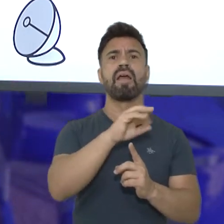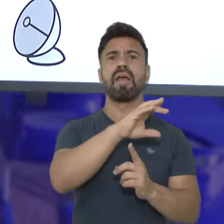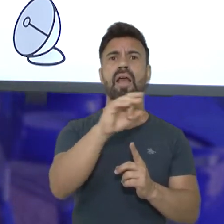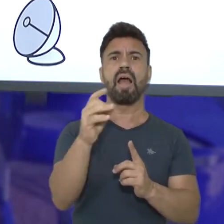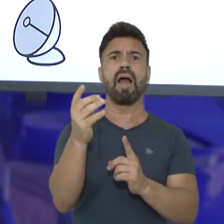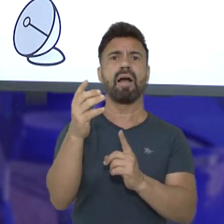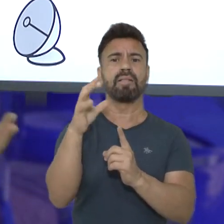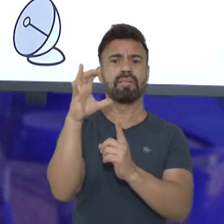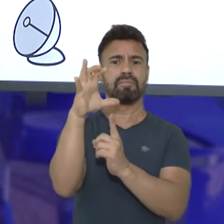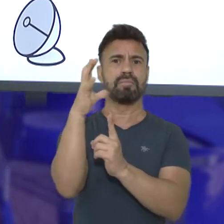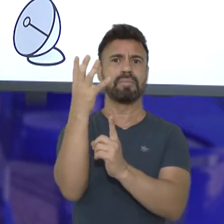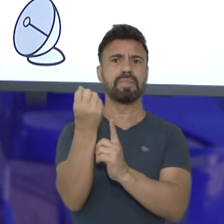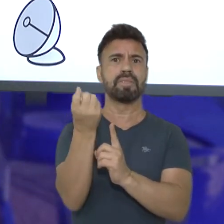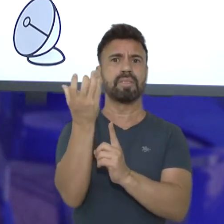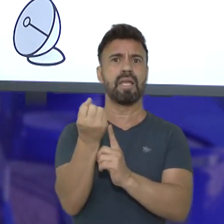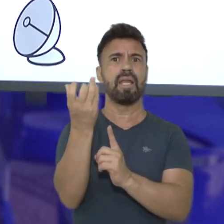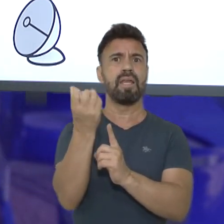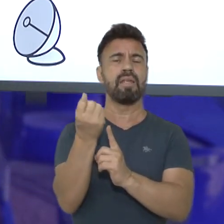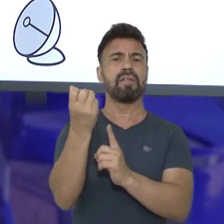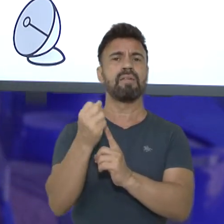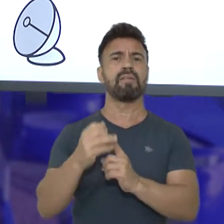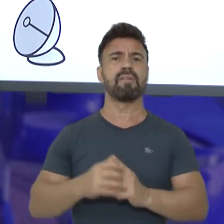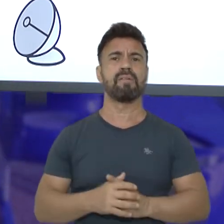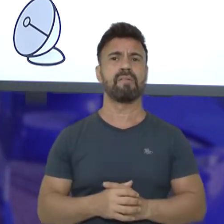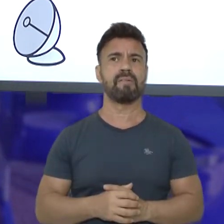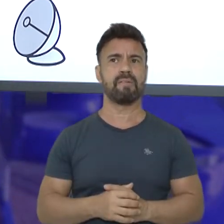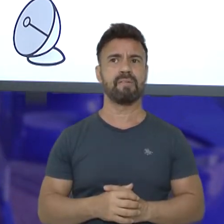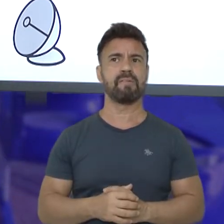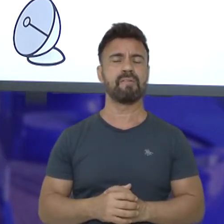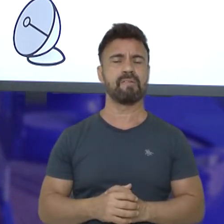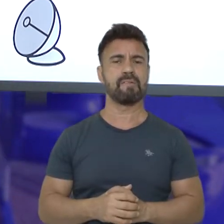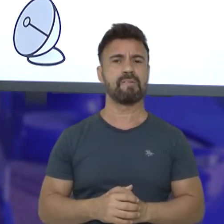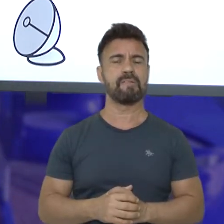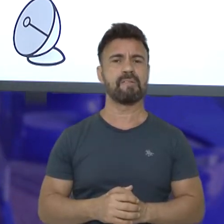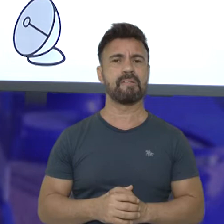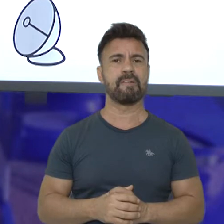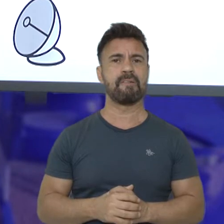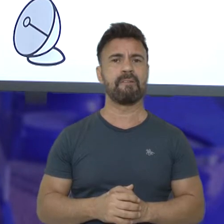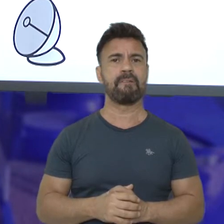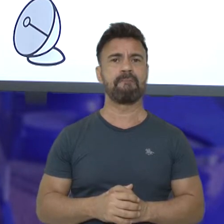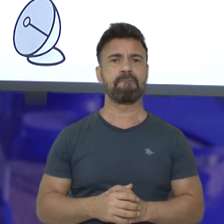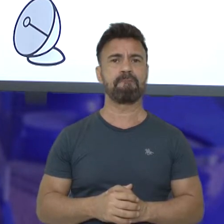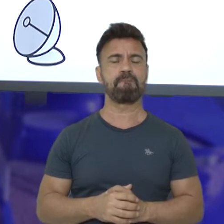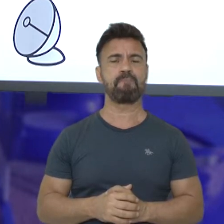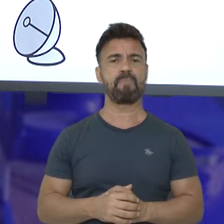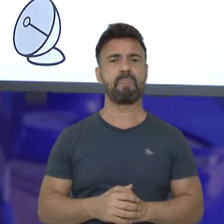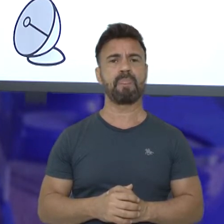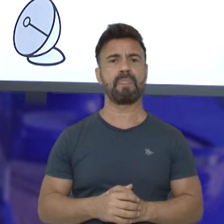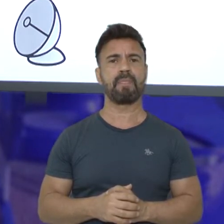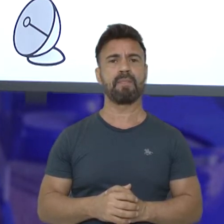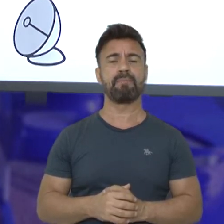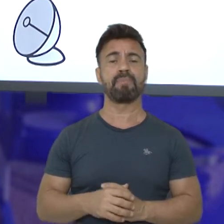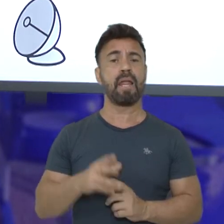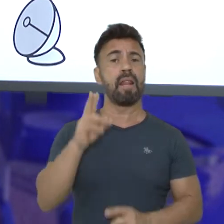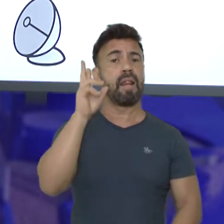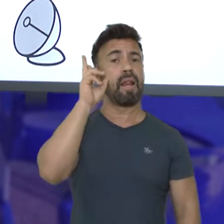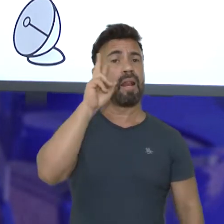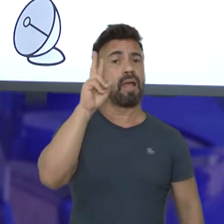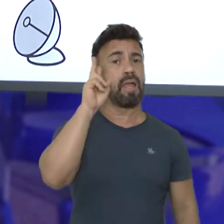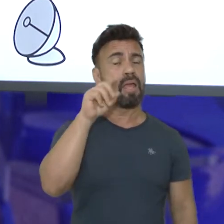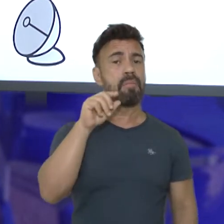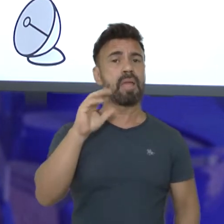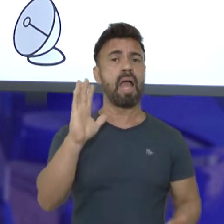estão recebendo esse sinal. Então, é basicamente essa relação que acontece. Se lembre que em